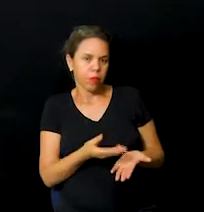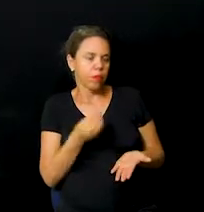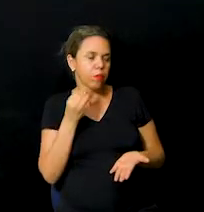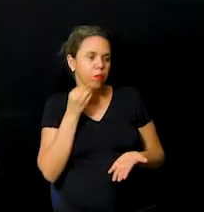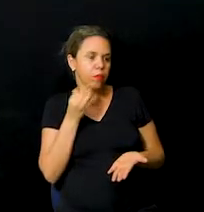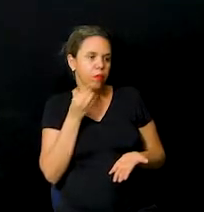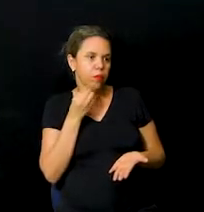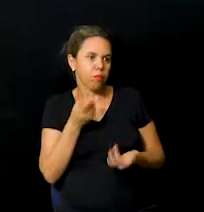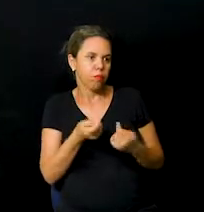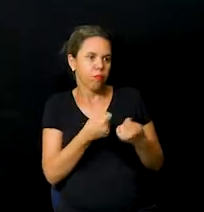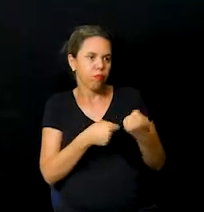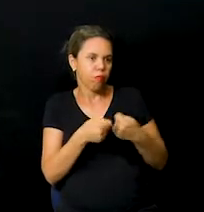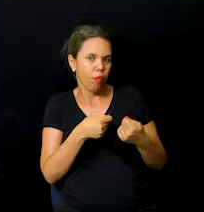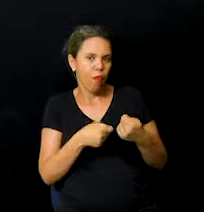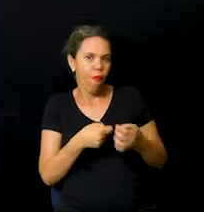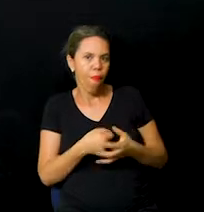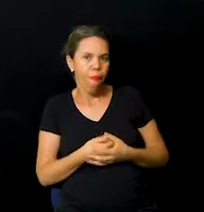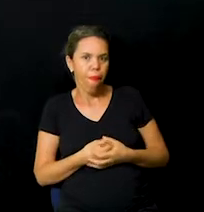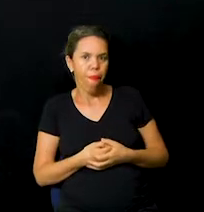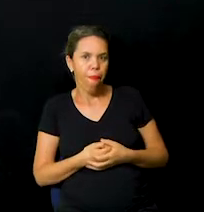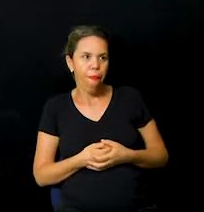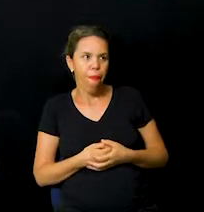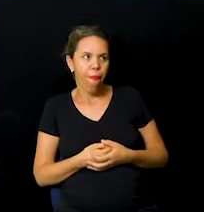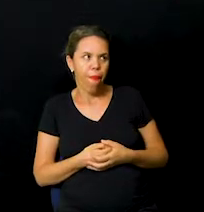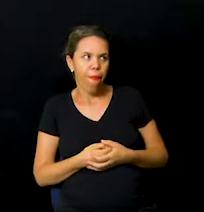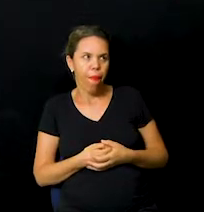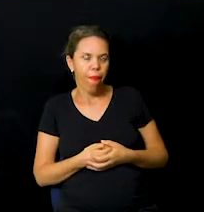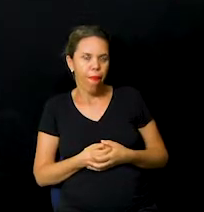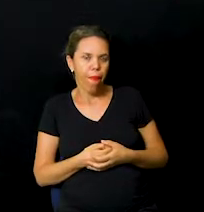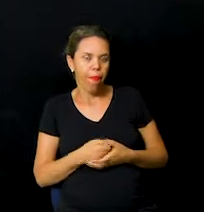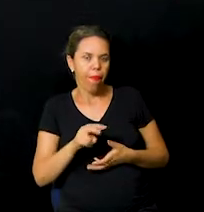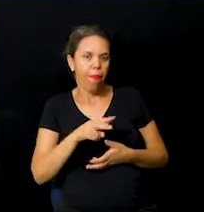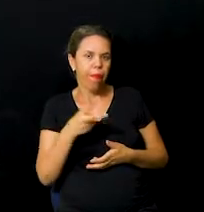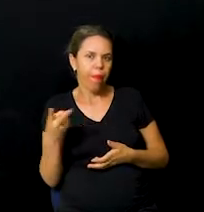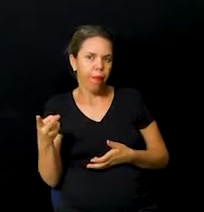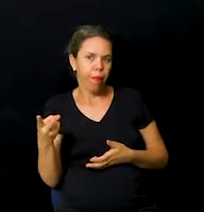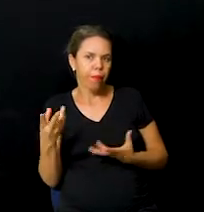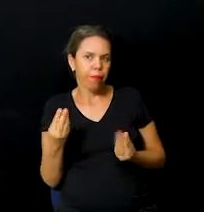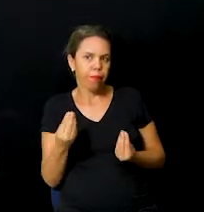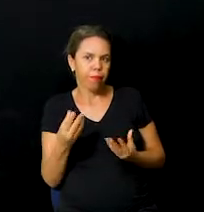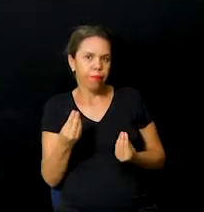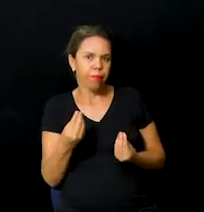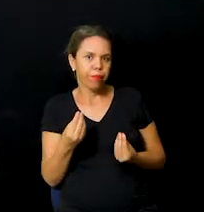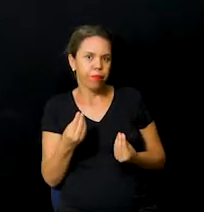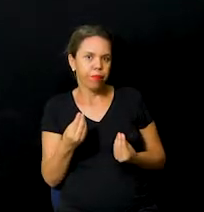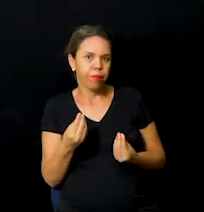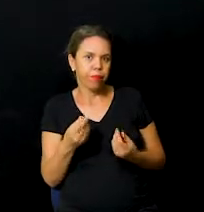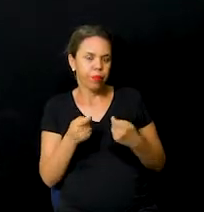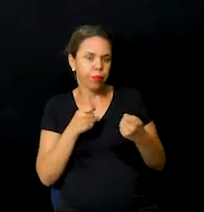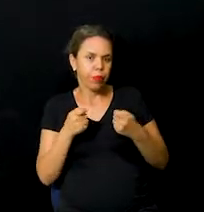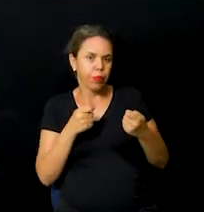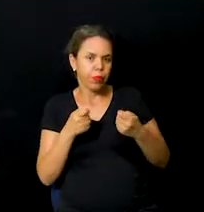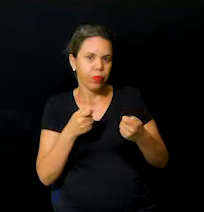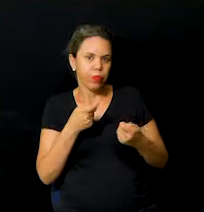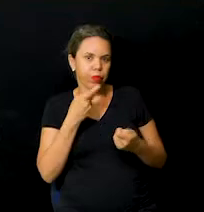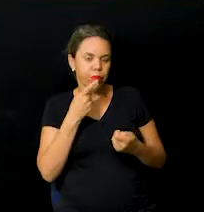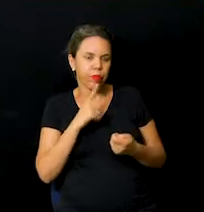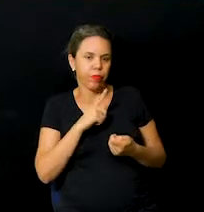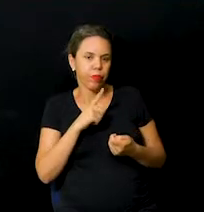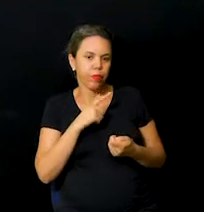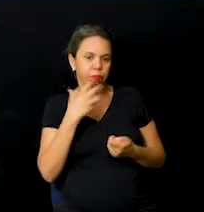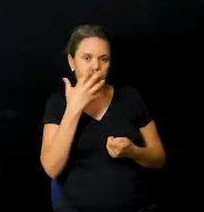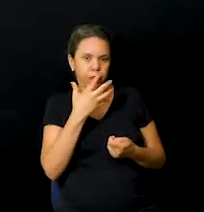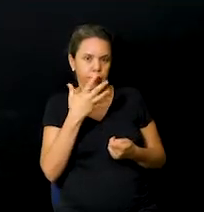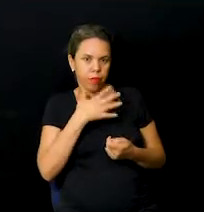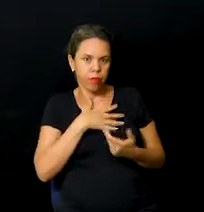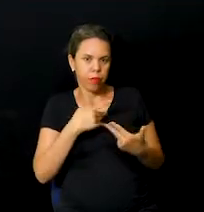eu vi naquilo uma oportunidade de negócio e tal. Ao contrário de muitas das nossas entrevistadas que falam: